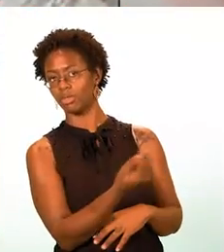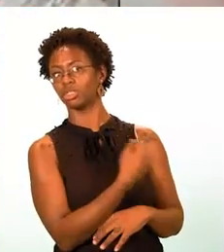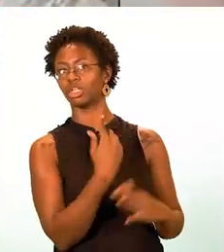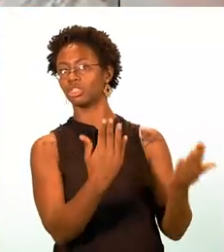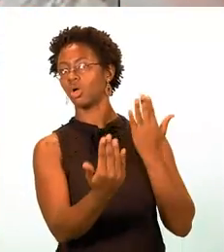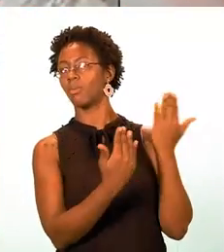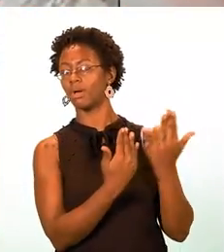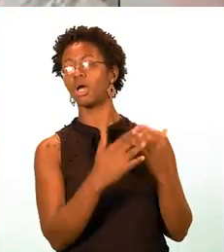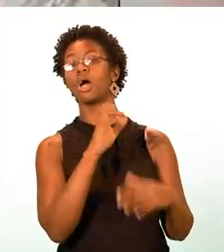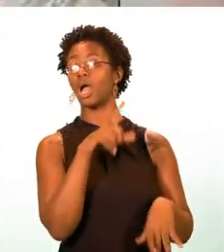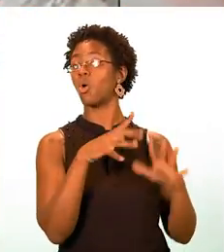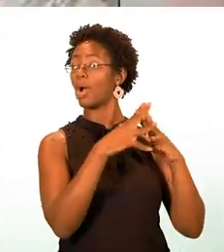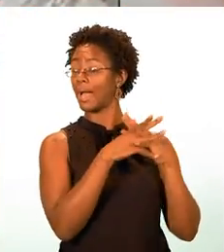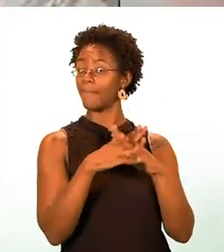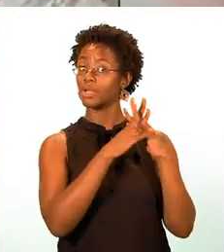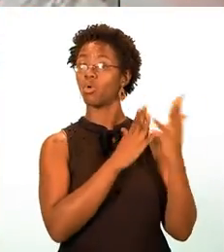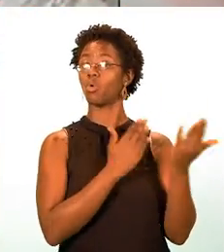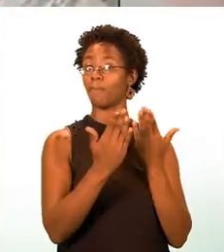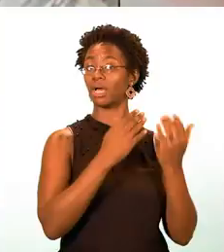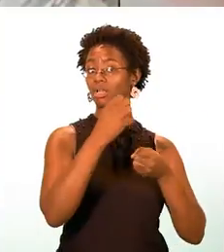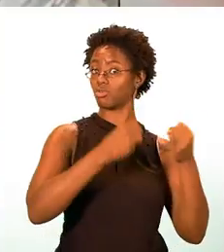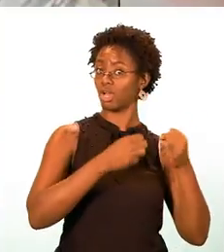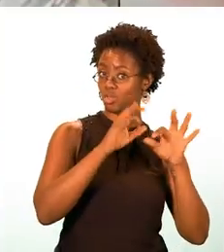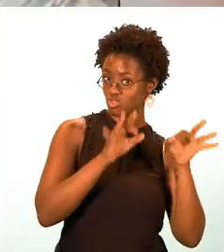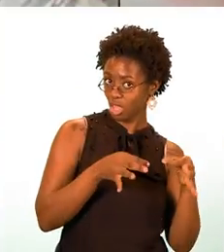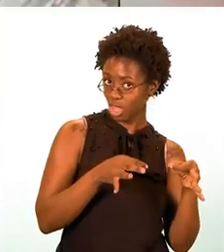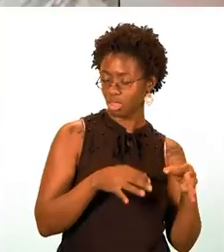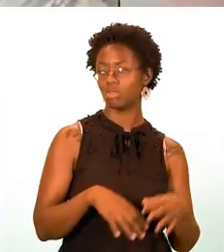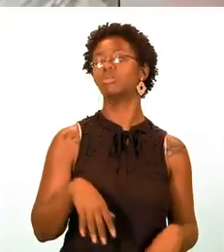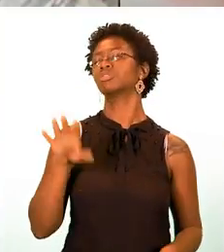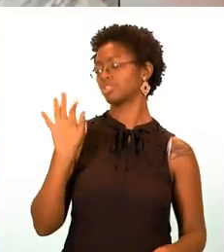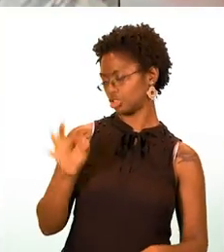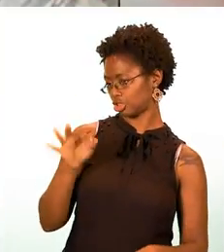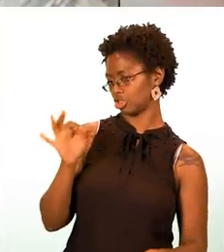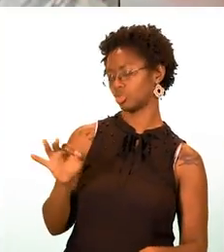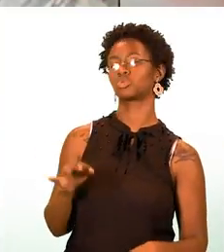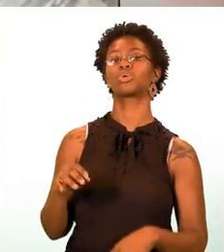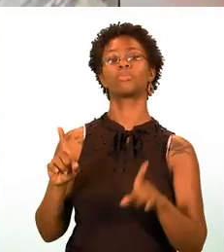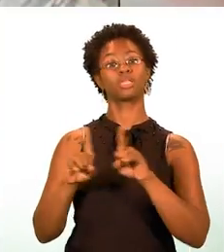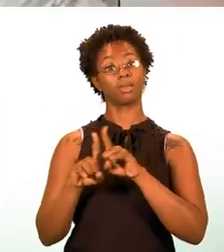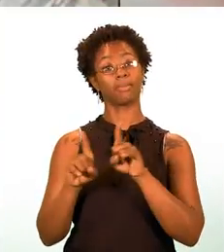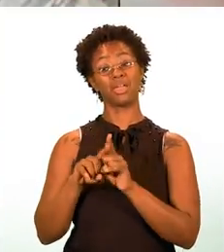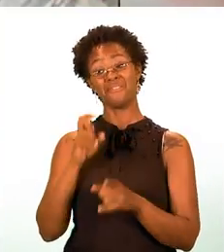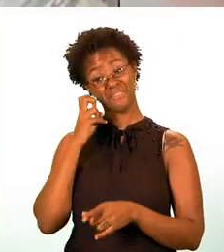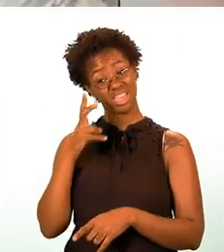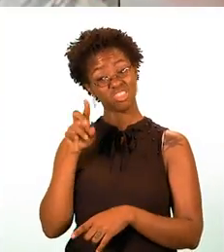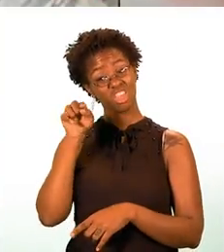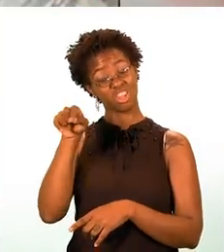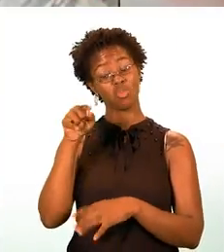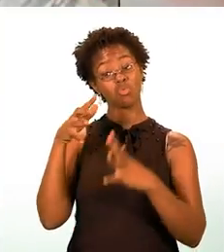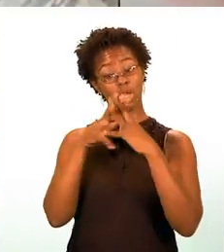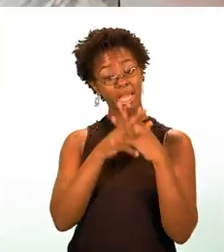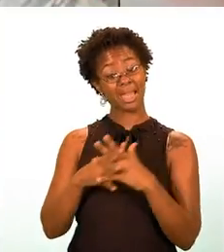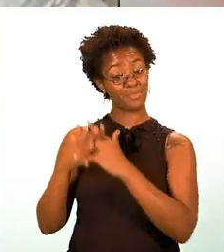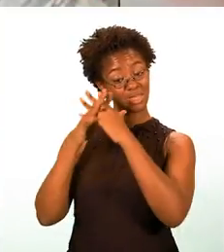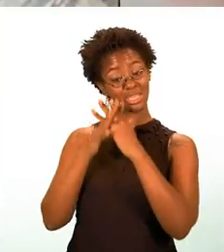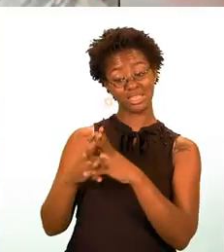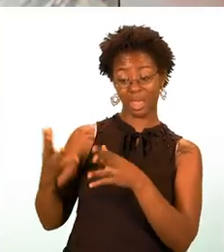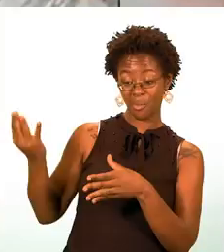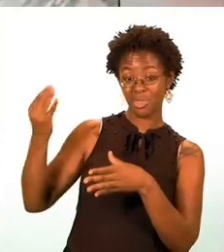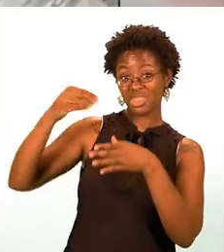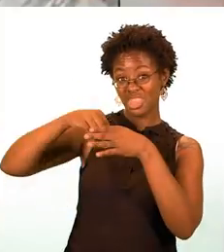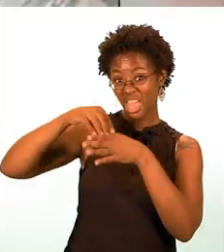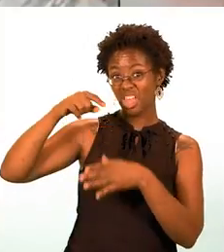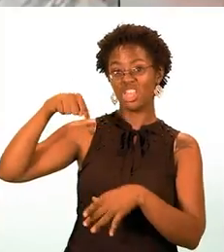para nós, a comparação, esse é um caminhão em relação ao carro? Em relação ao carro, e olha só o